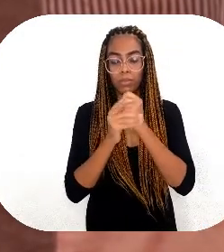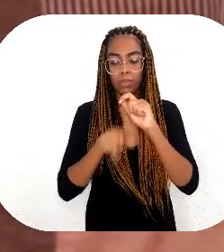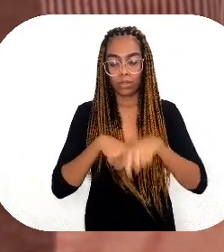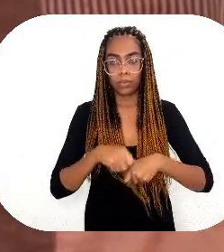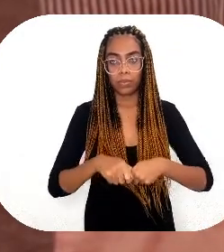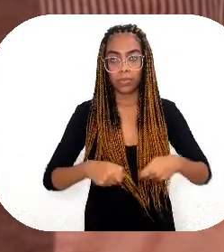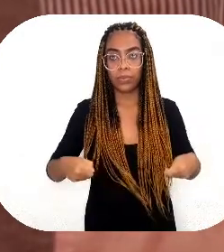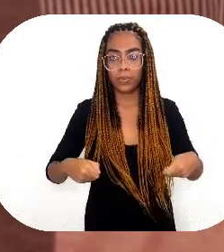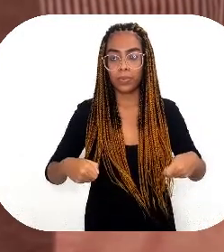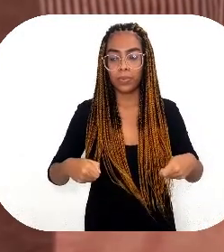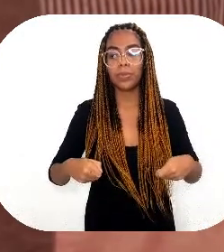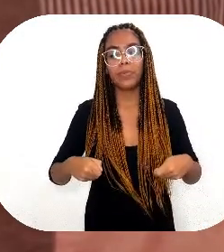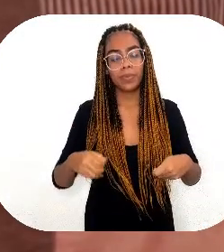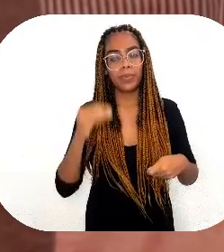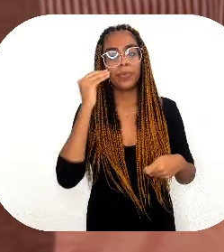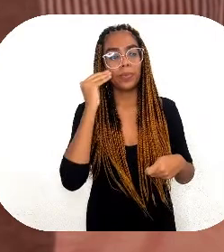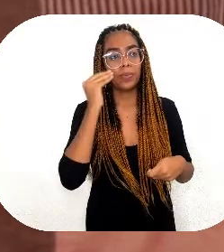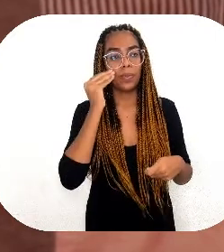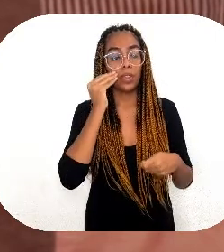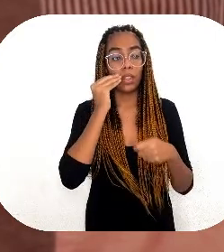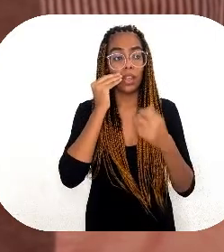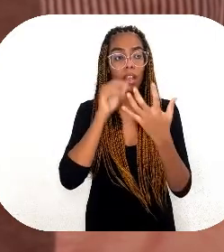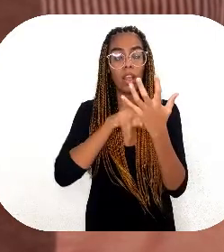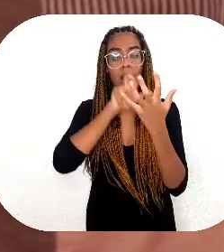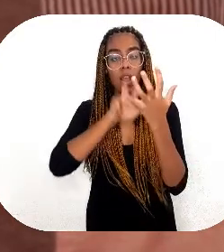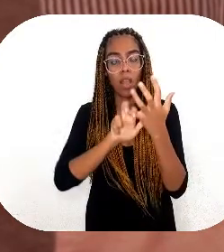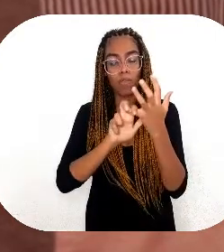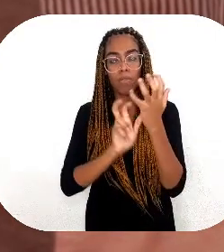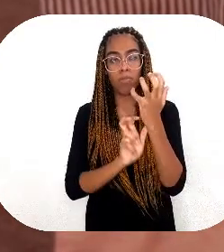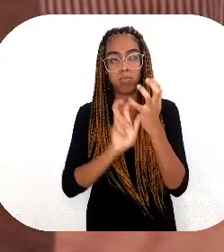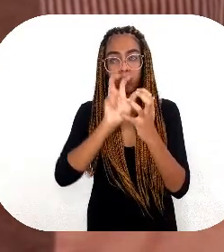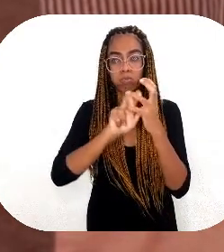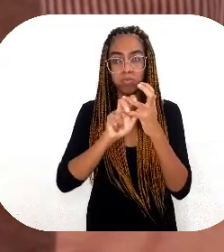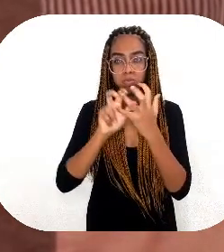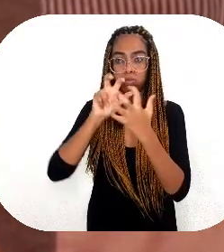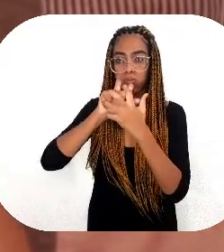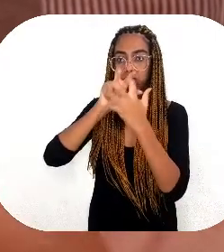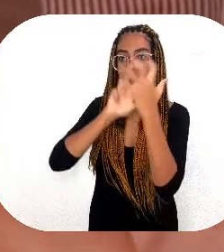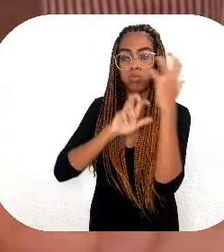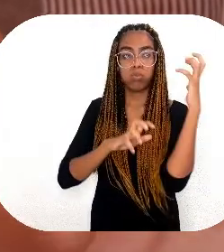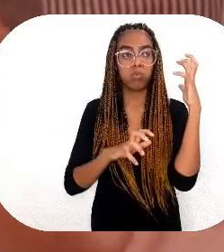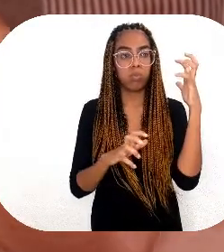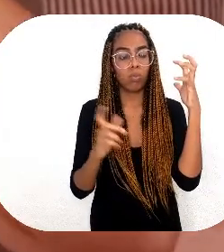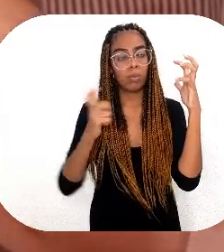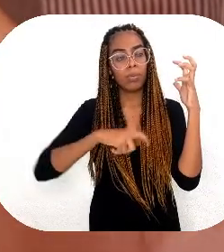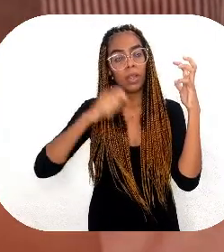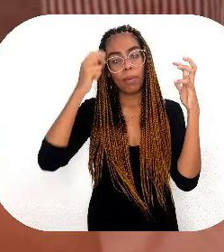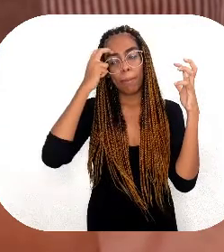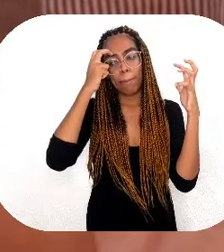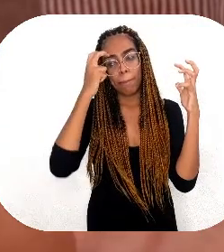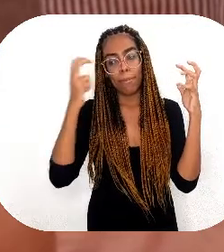estava guardada numa cabaça, a amarrou na barriga e tentou subir numa árvore. Uma árvore bem alta